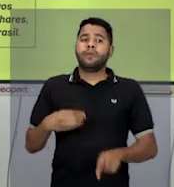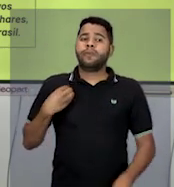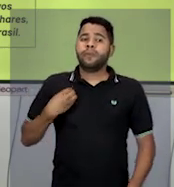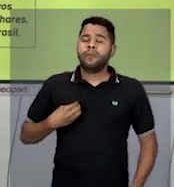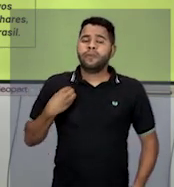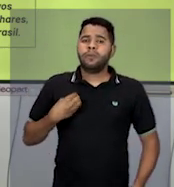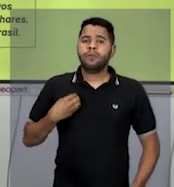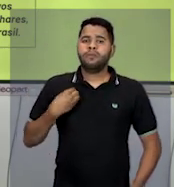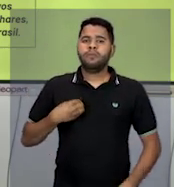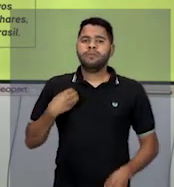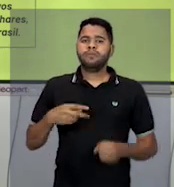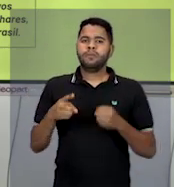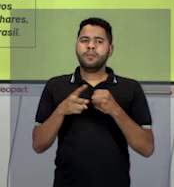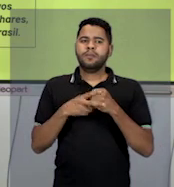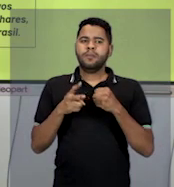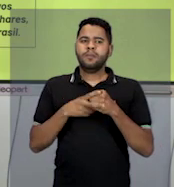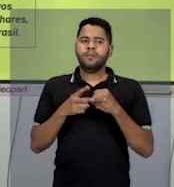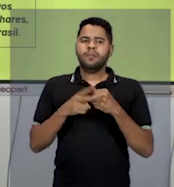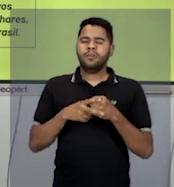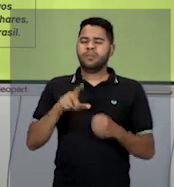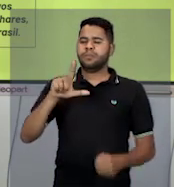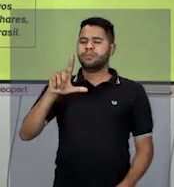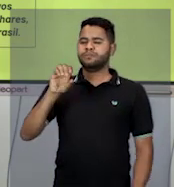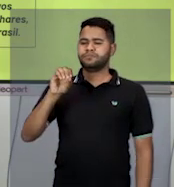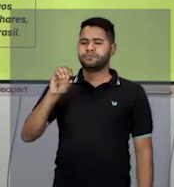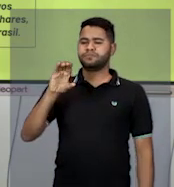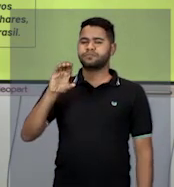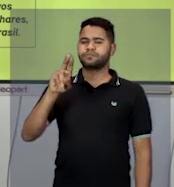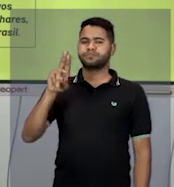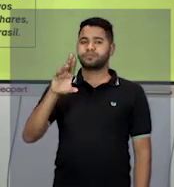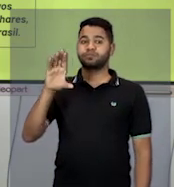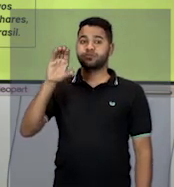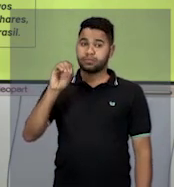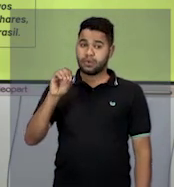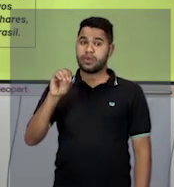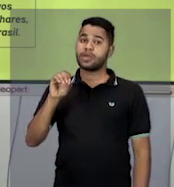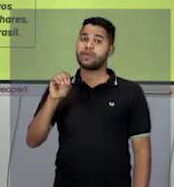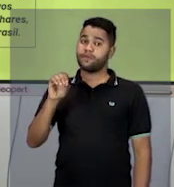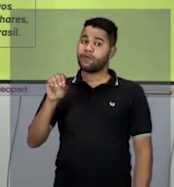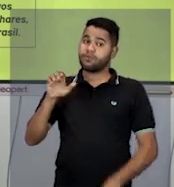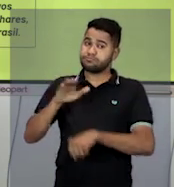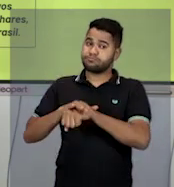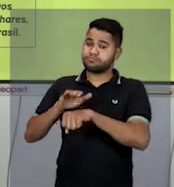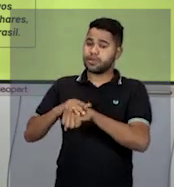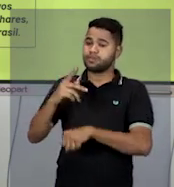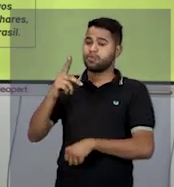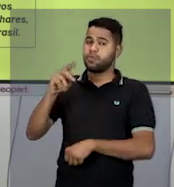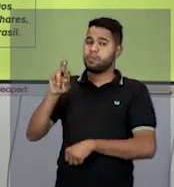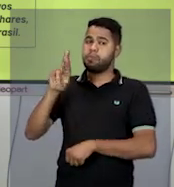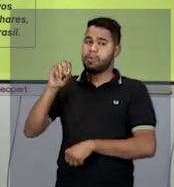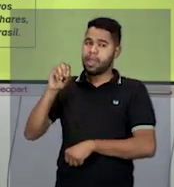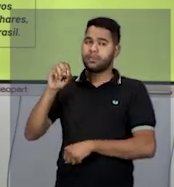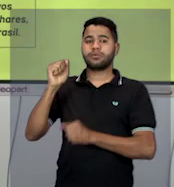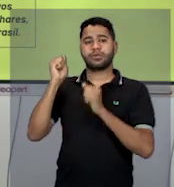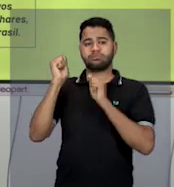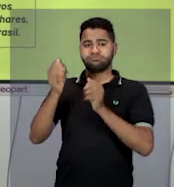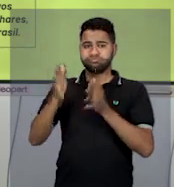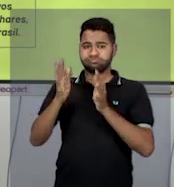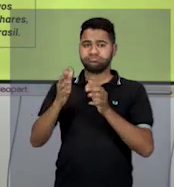de um verbo de elocução, né? Mostrando que foi ele que falou. Então nós temos